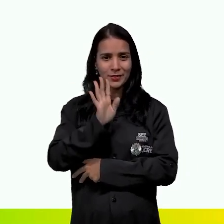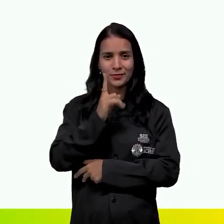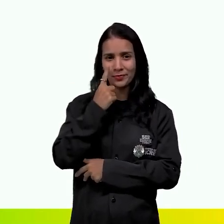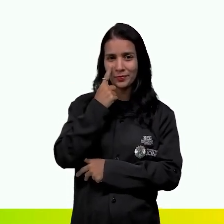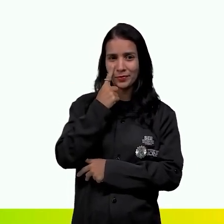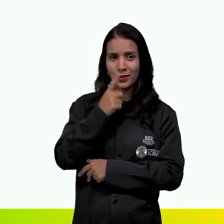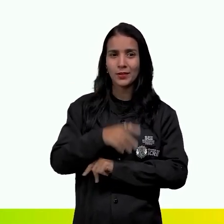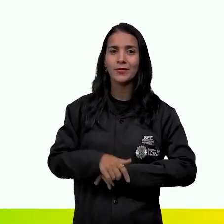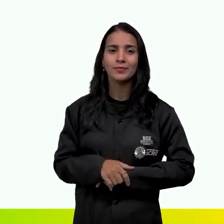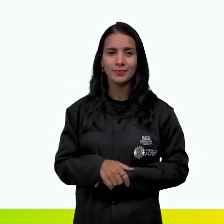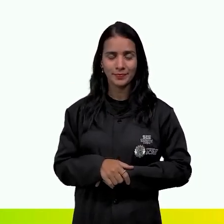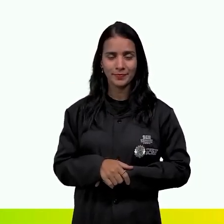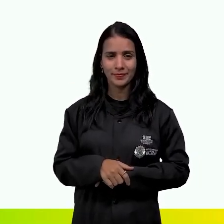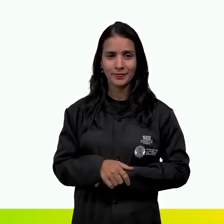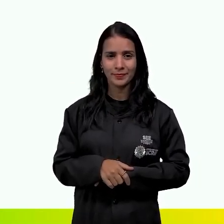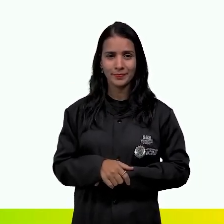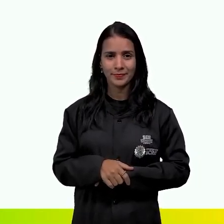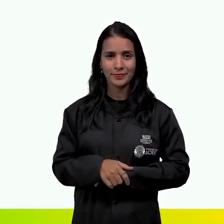Tem aqui